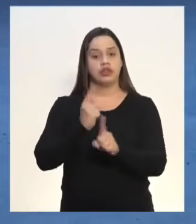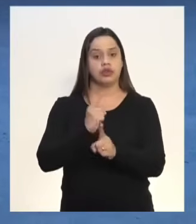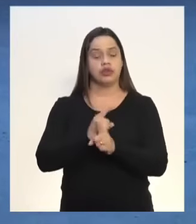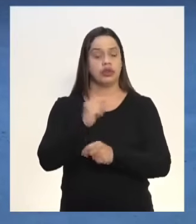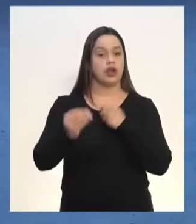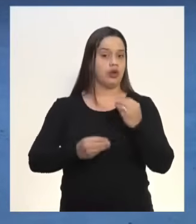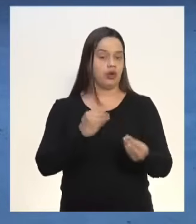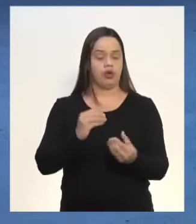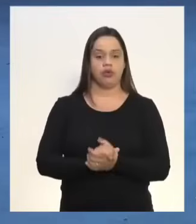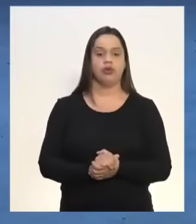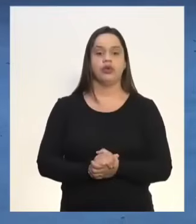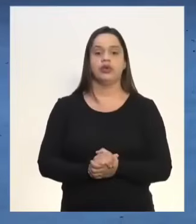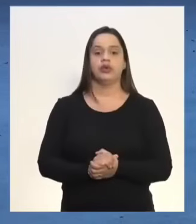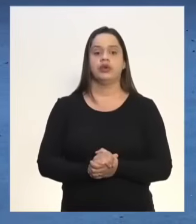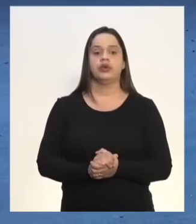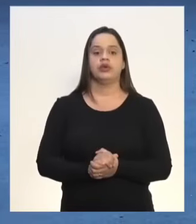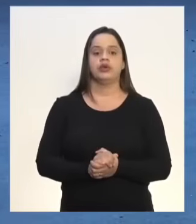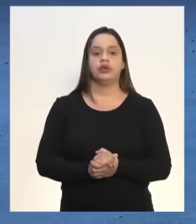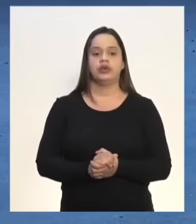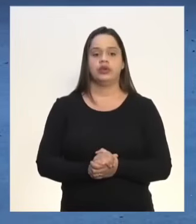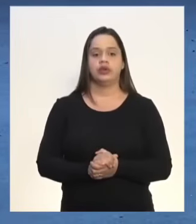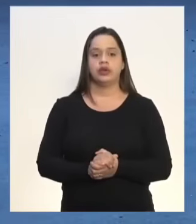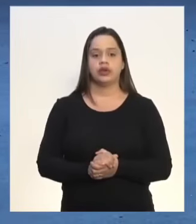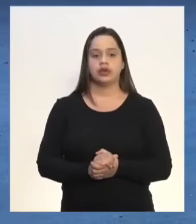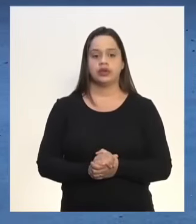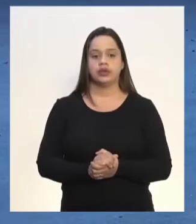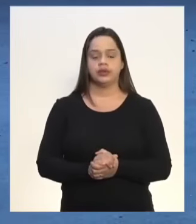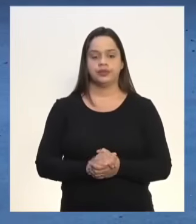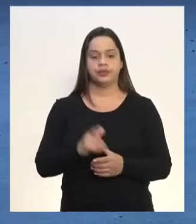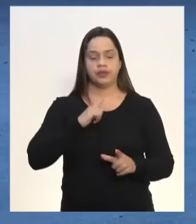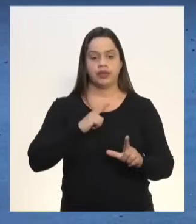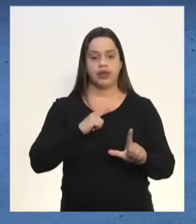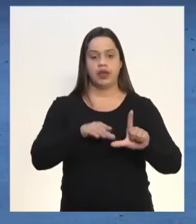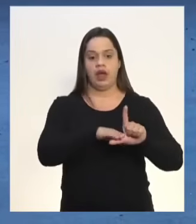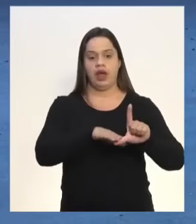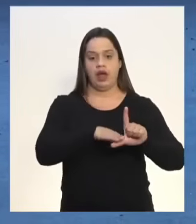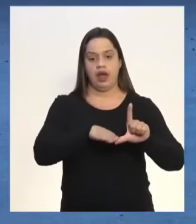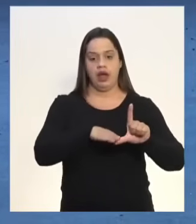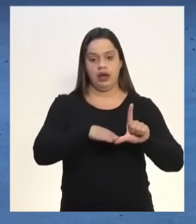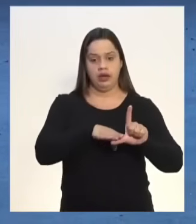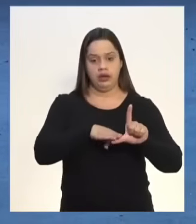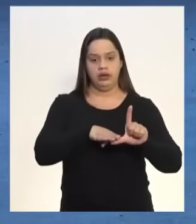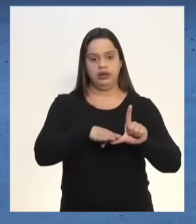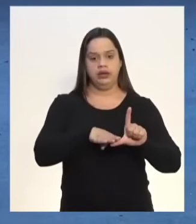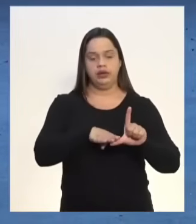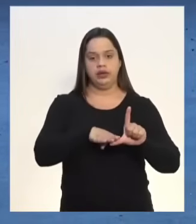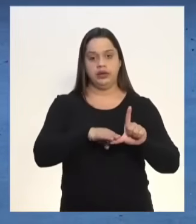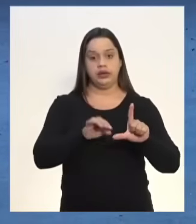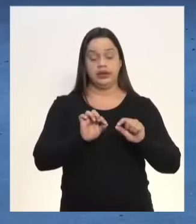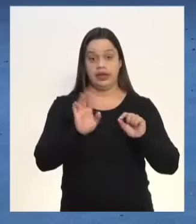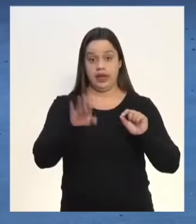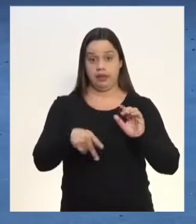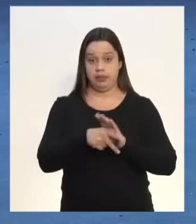da seguinte forma. Então, ele tem aqui, ó, essa parte aqui, ó, como